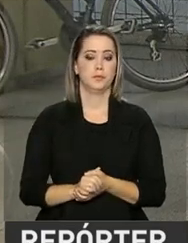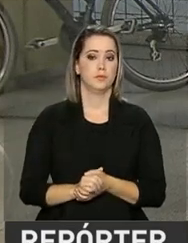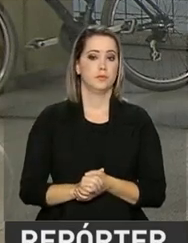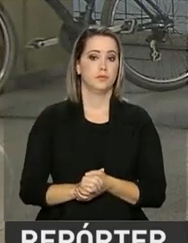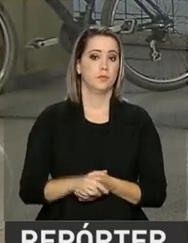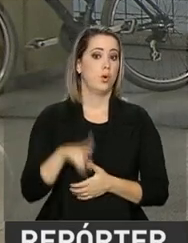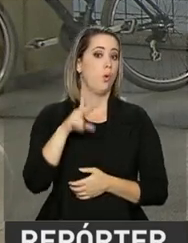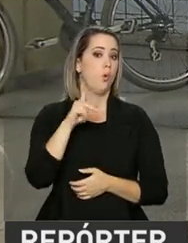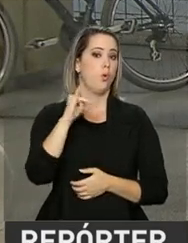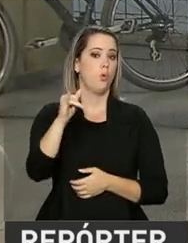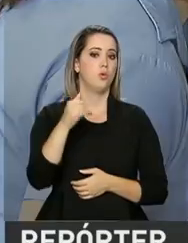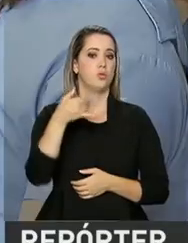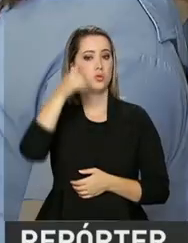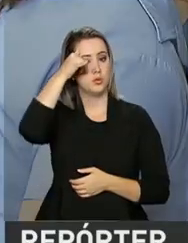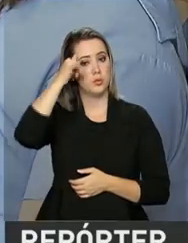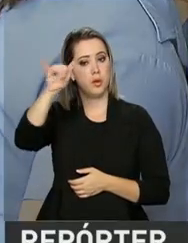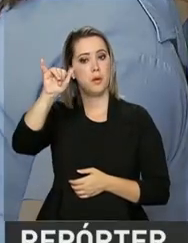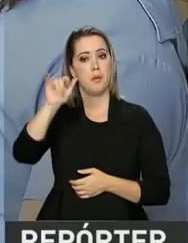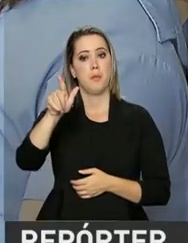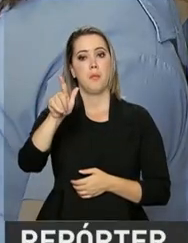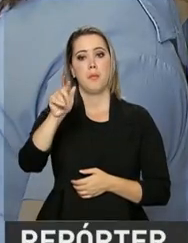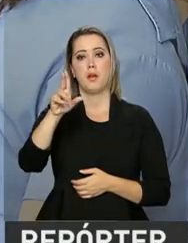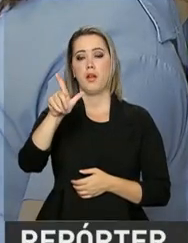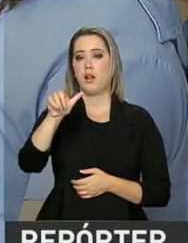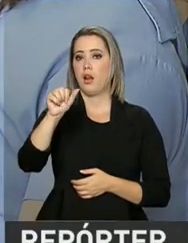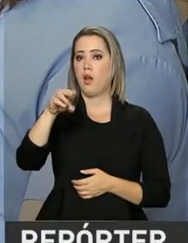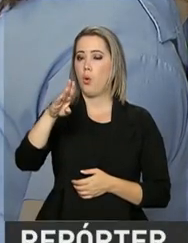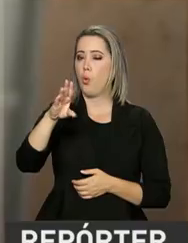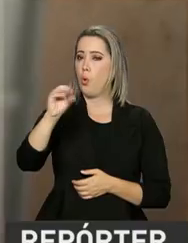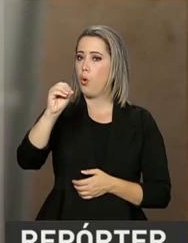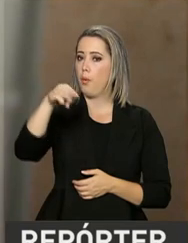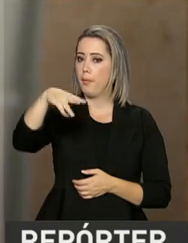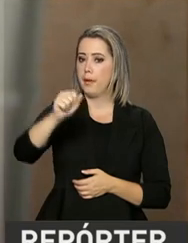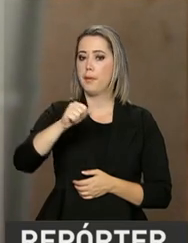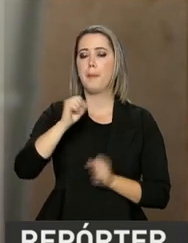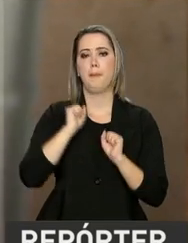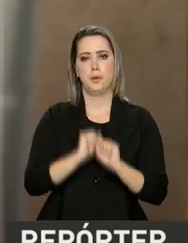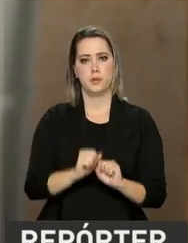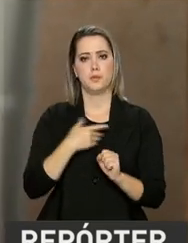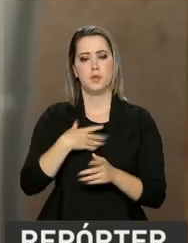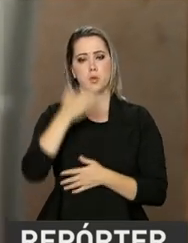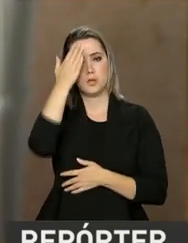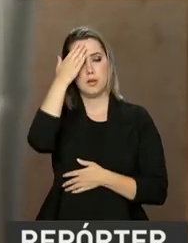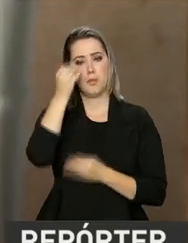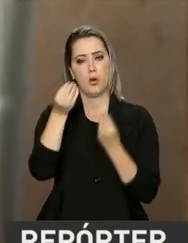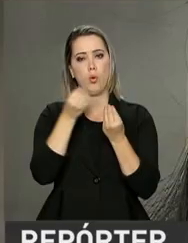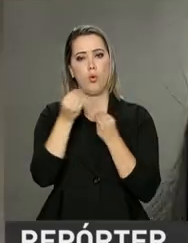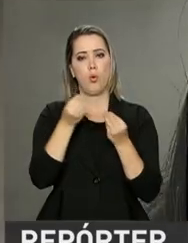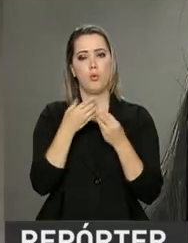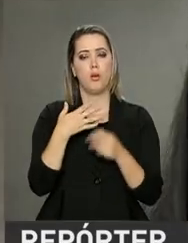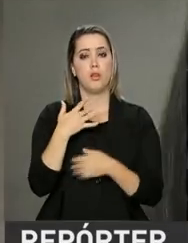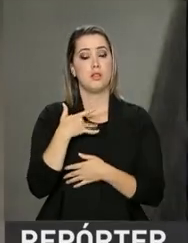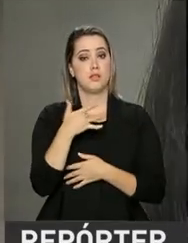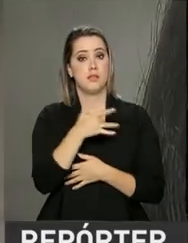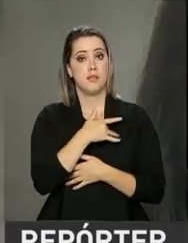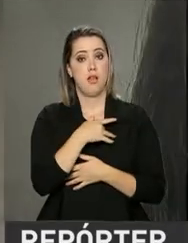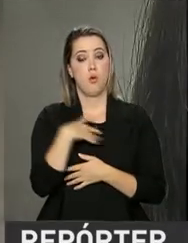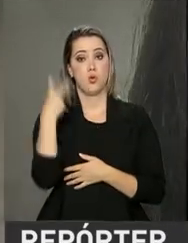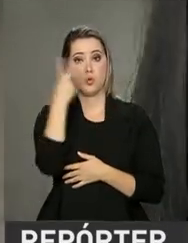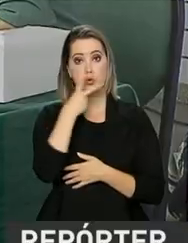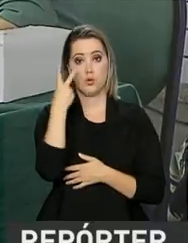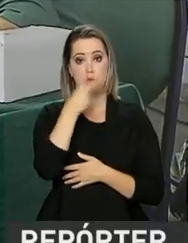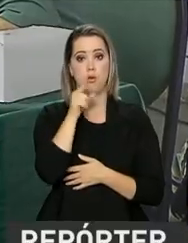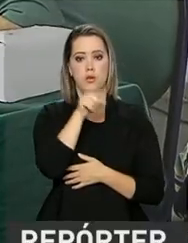o dia nacional de combate ao glaucoma permitiu a muita gente saber como anda a saúde ocular Mariana